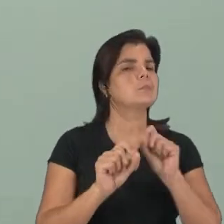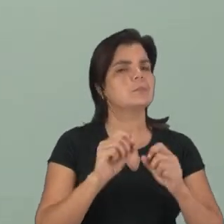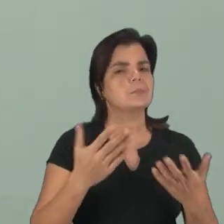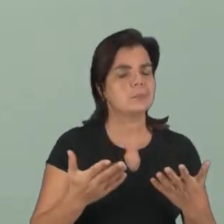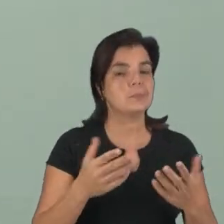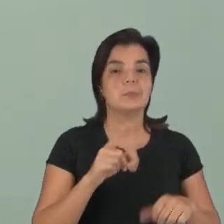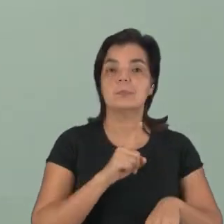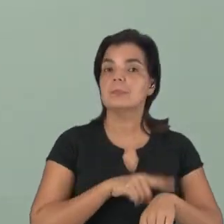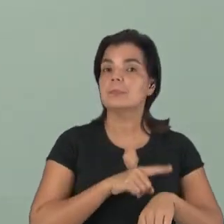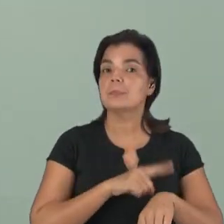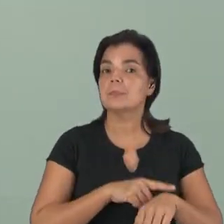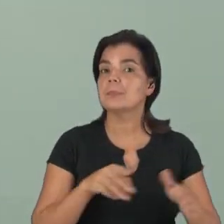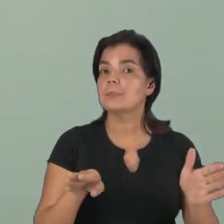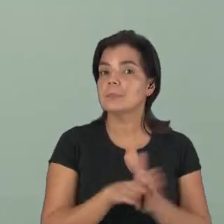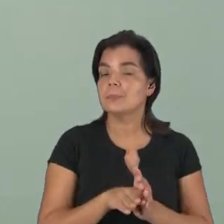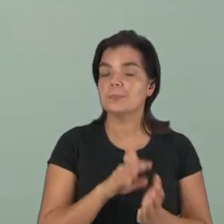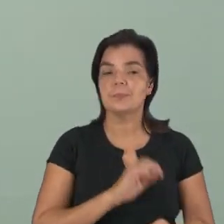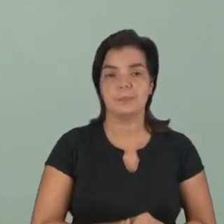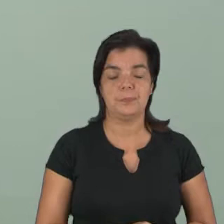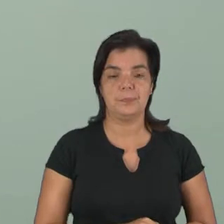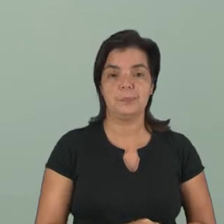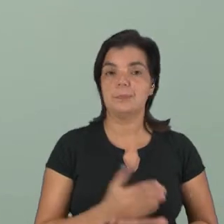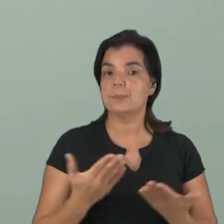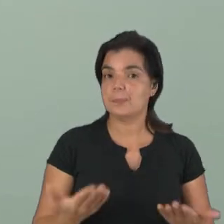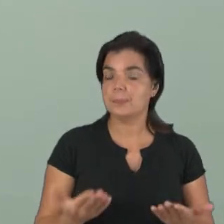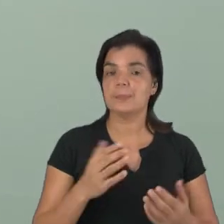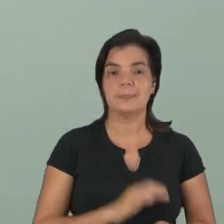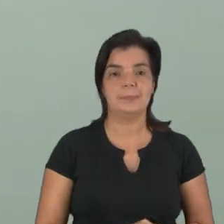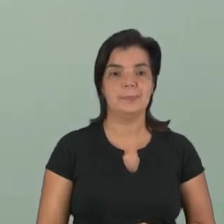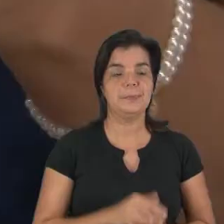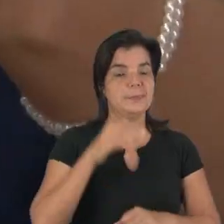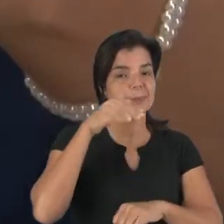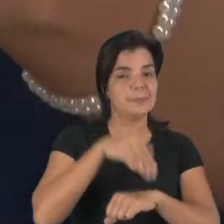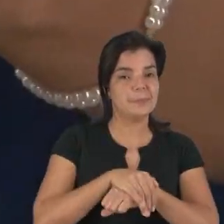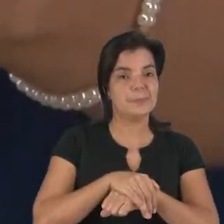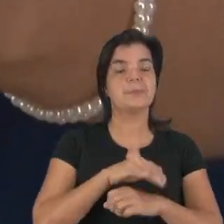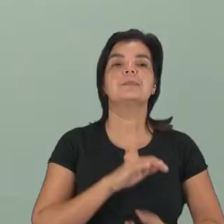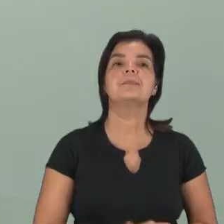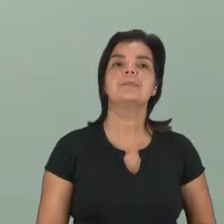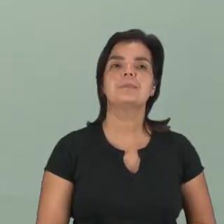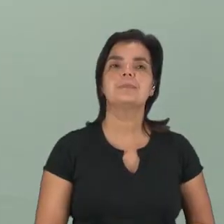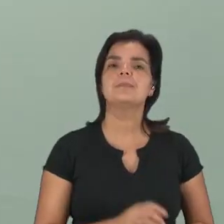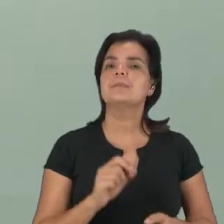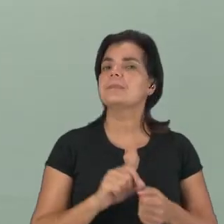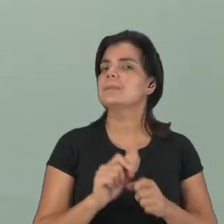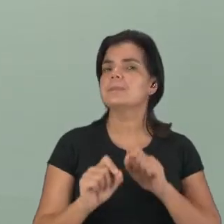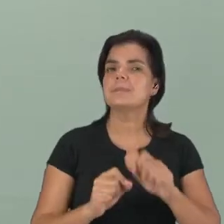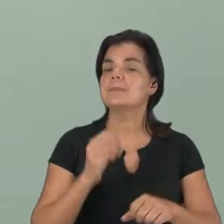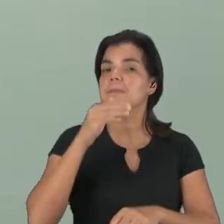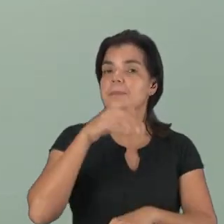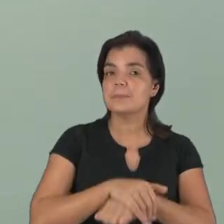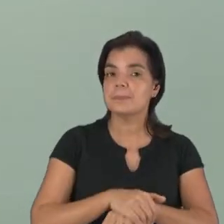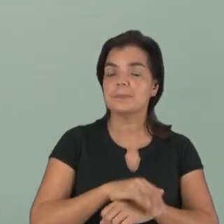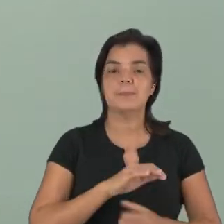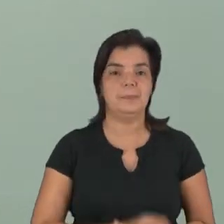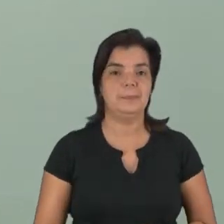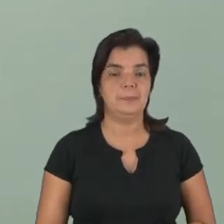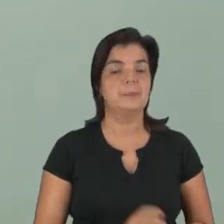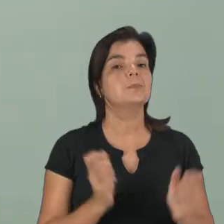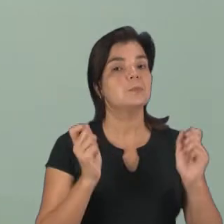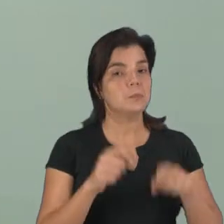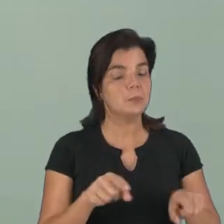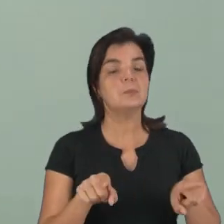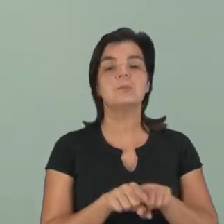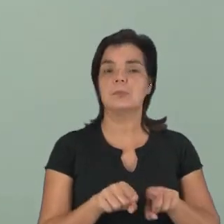pouquinho que está chegando o que que está chegando à noite e o que nós fazemos a noite nós